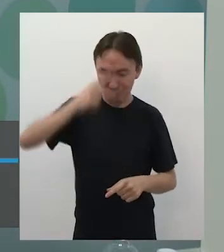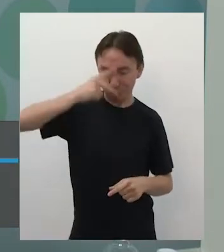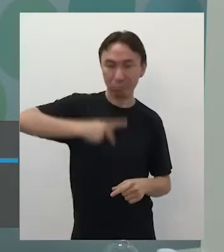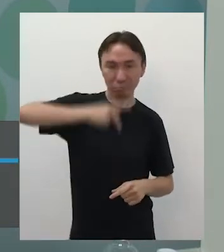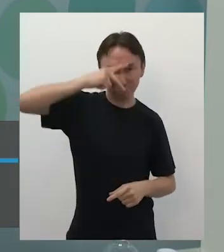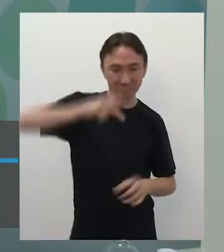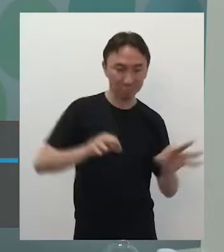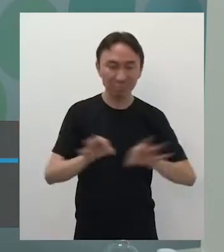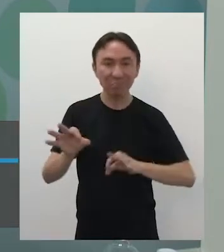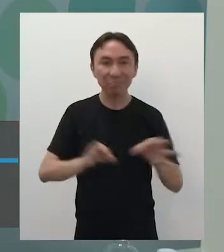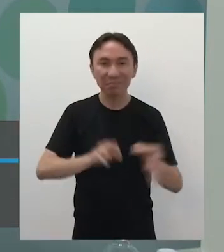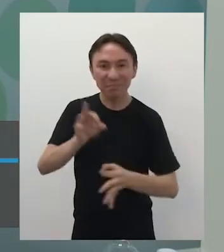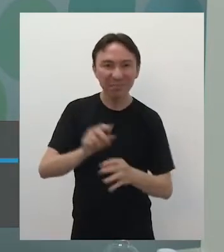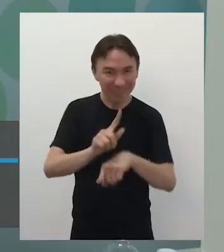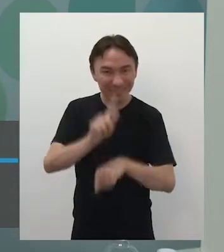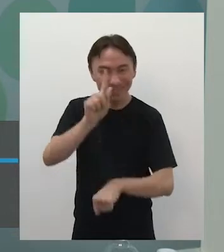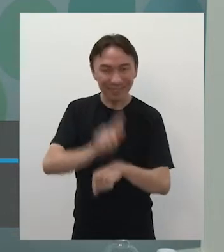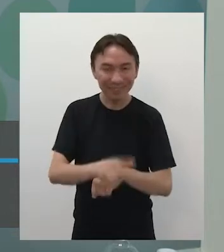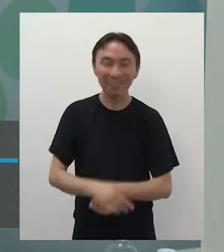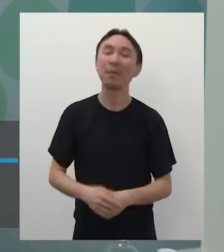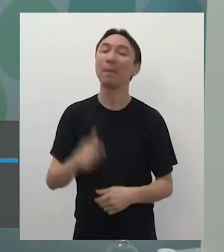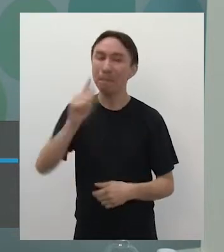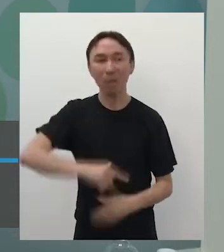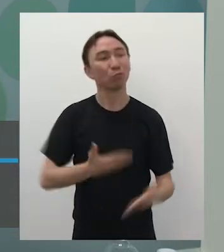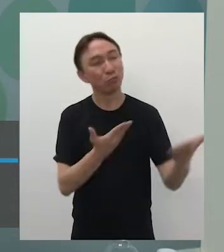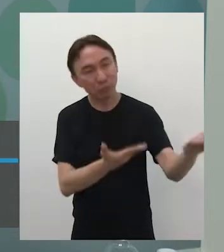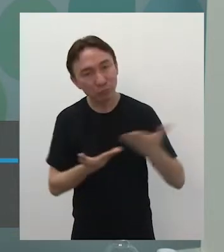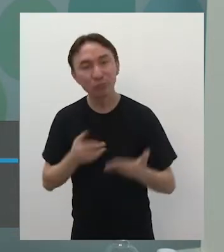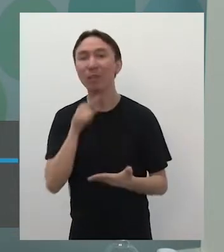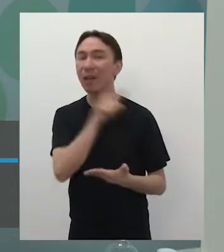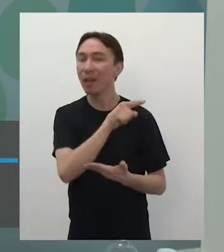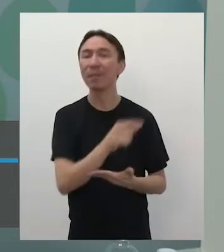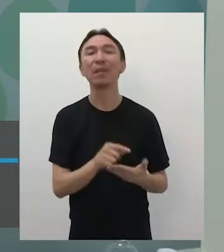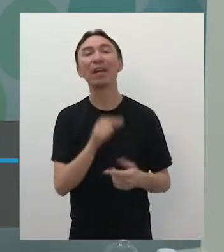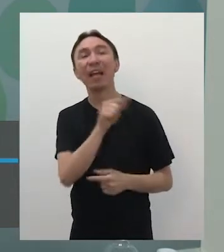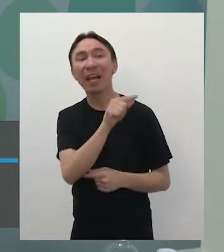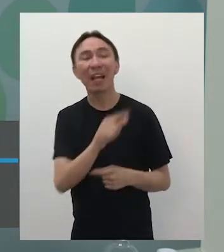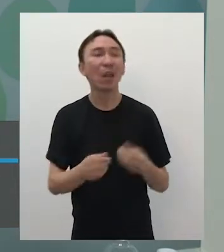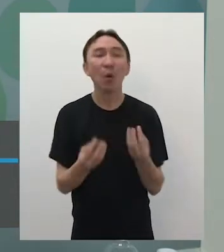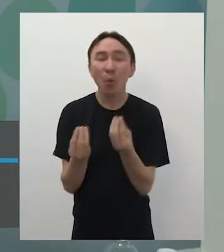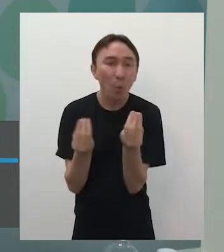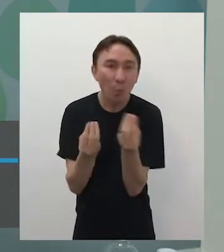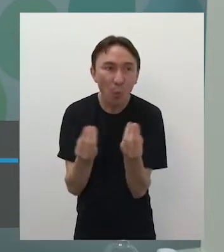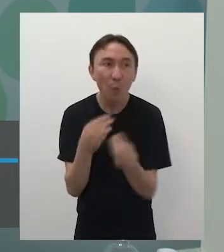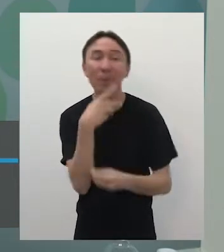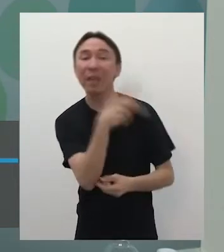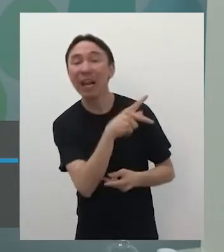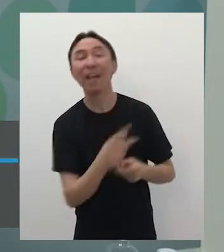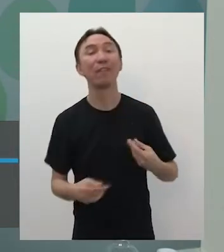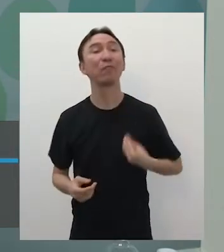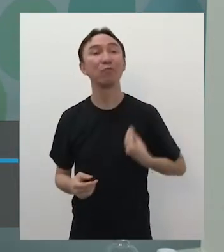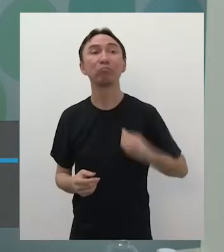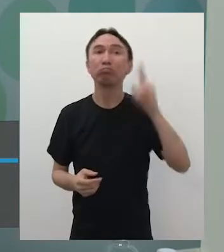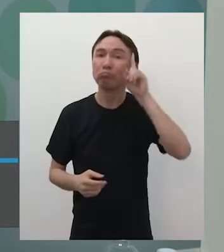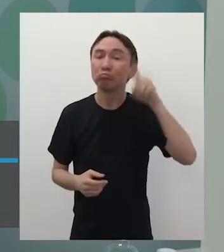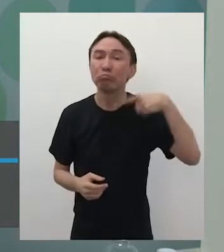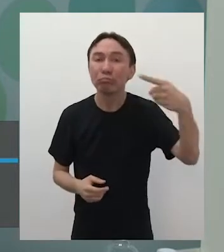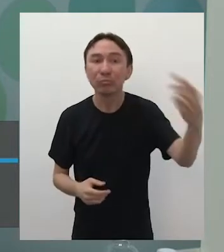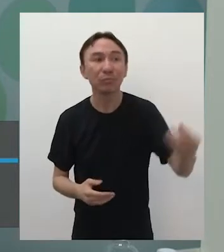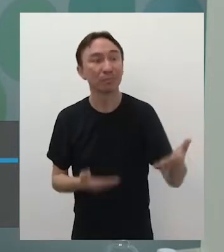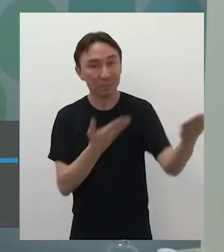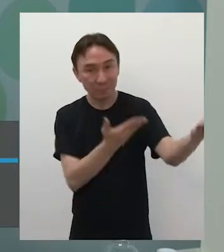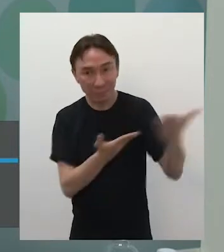Bacana! E depois dessa rica explicação da Ana sobre essa macrocompetência autogestão, a gente vai incluir mais